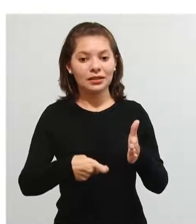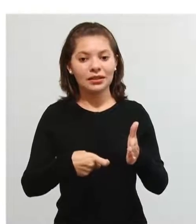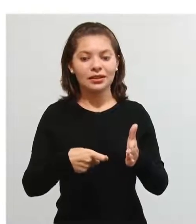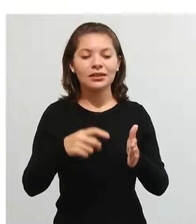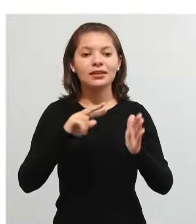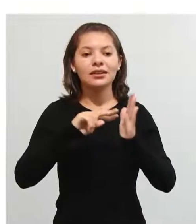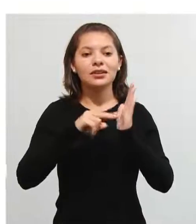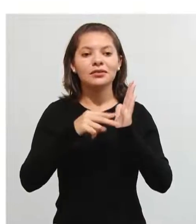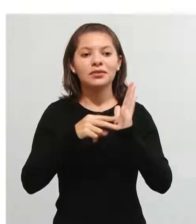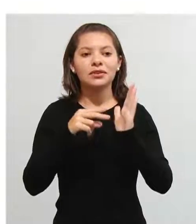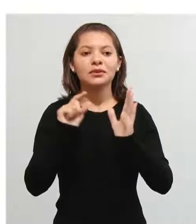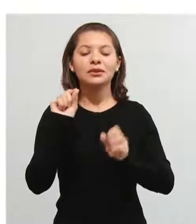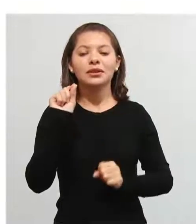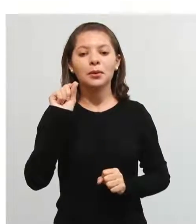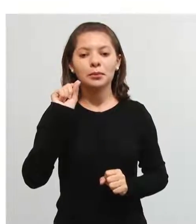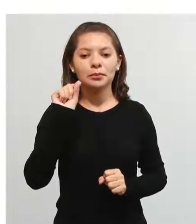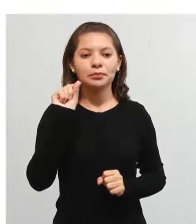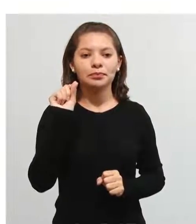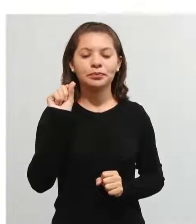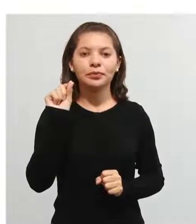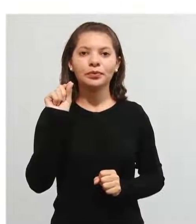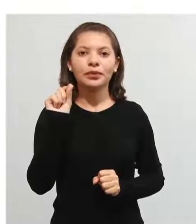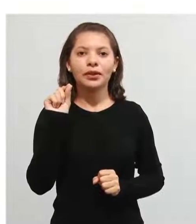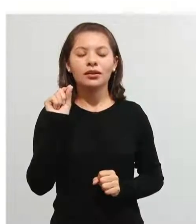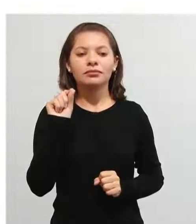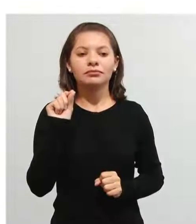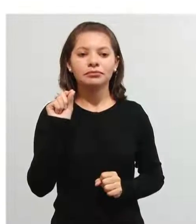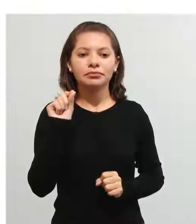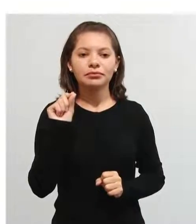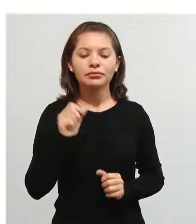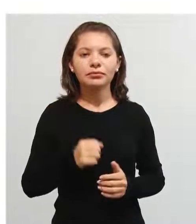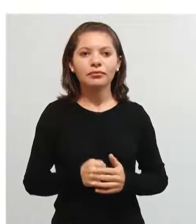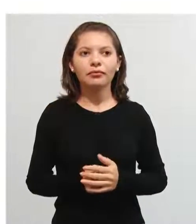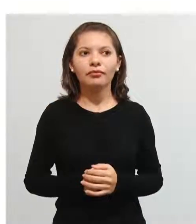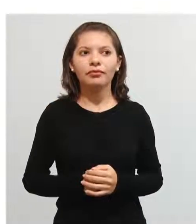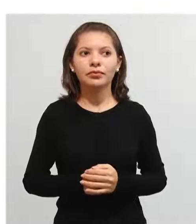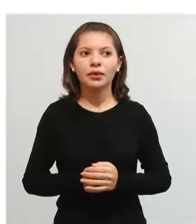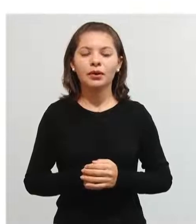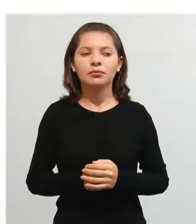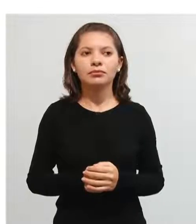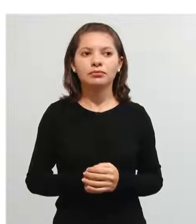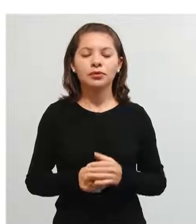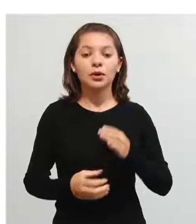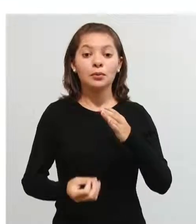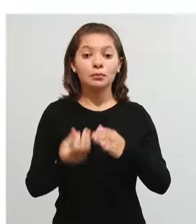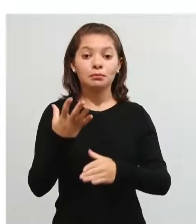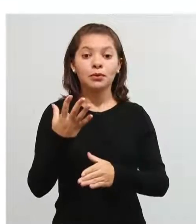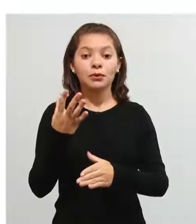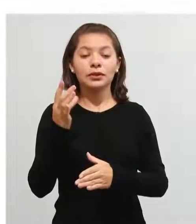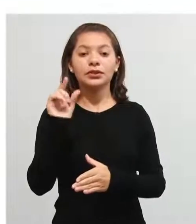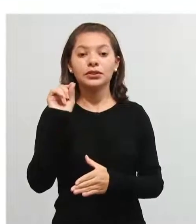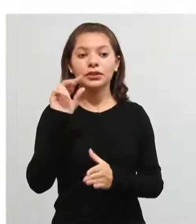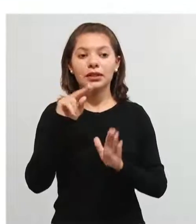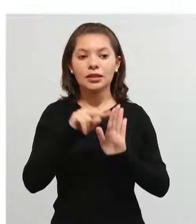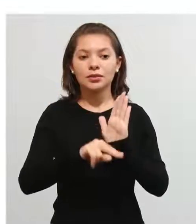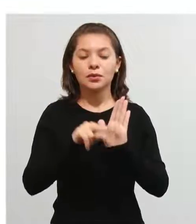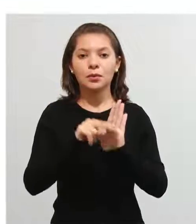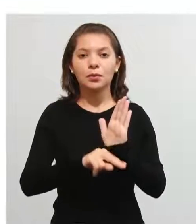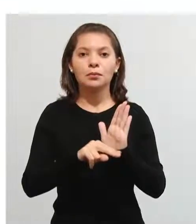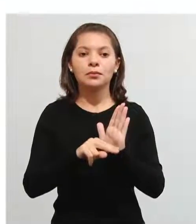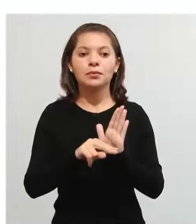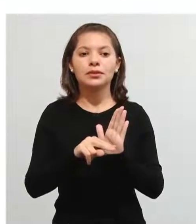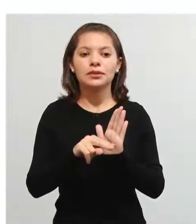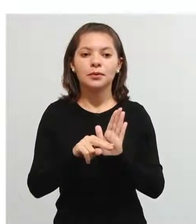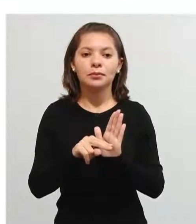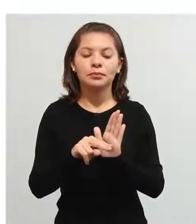as fontes no direito representam um ponto de origem, tá? Ponto de origem das normas e comandos